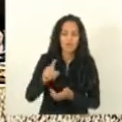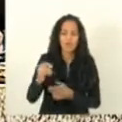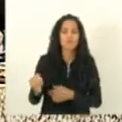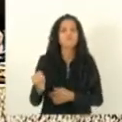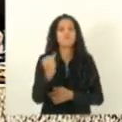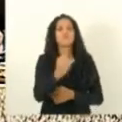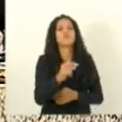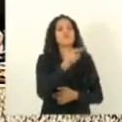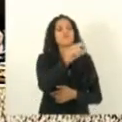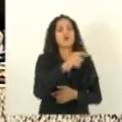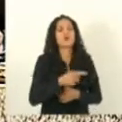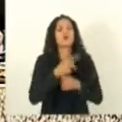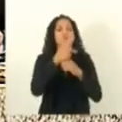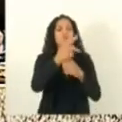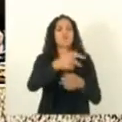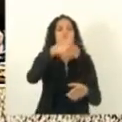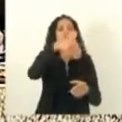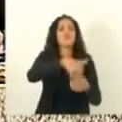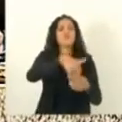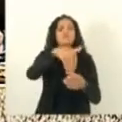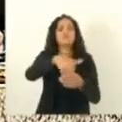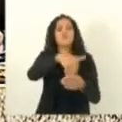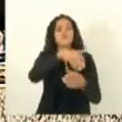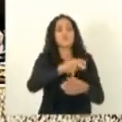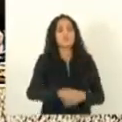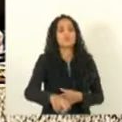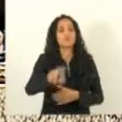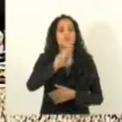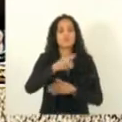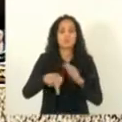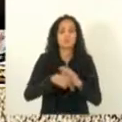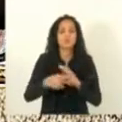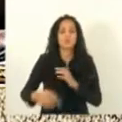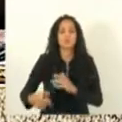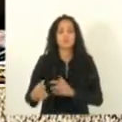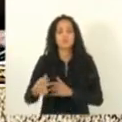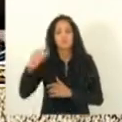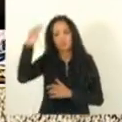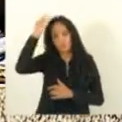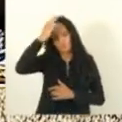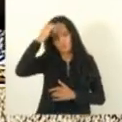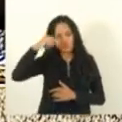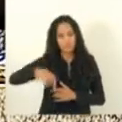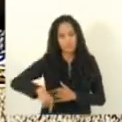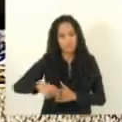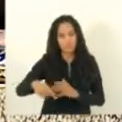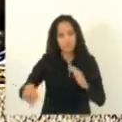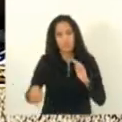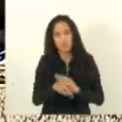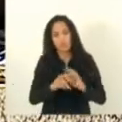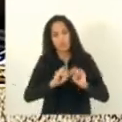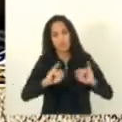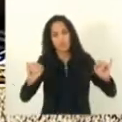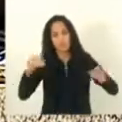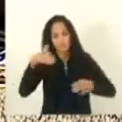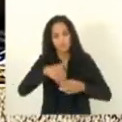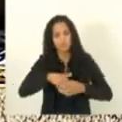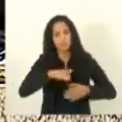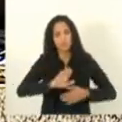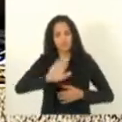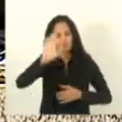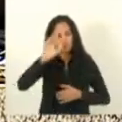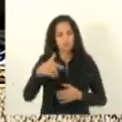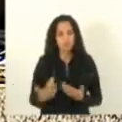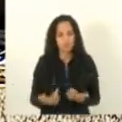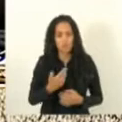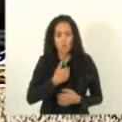buscar votos, indiretamente usando a máquina do Estado a seu favor na campanha eleitoral. O governo entrega